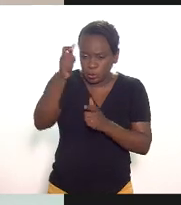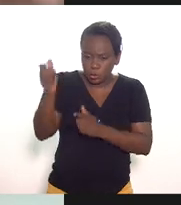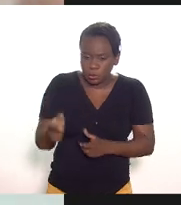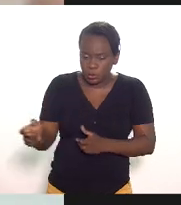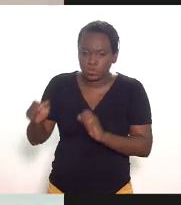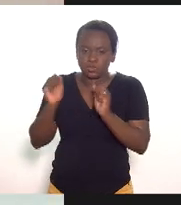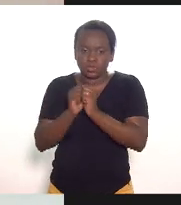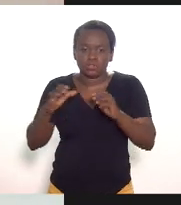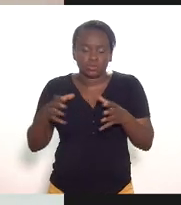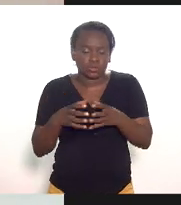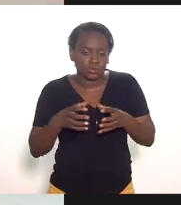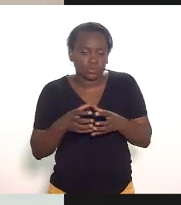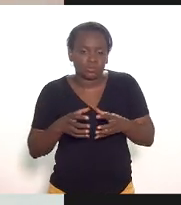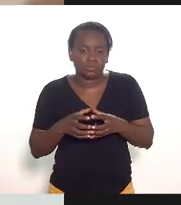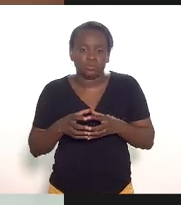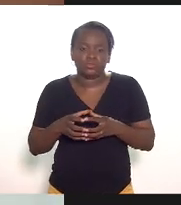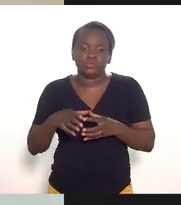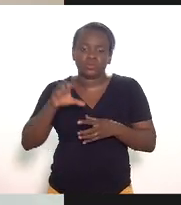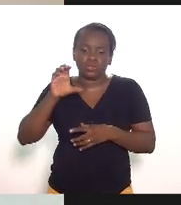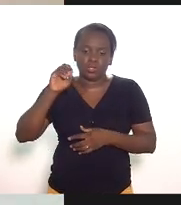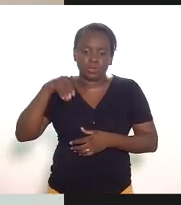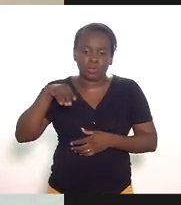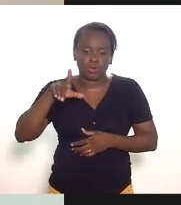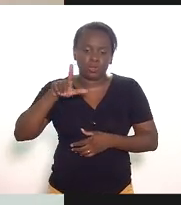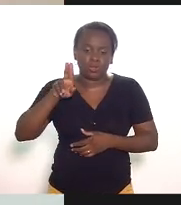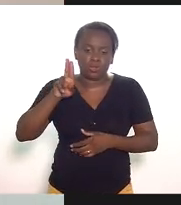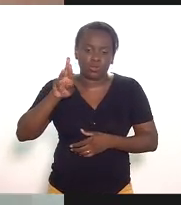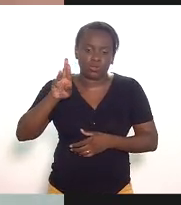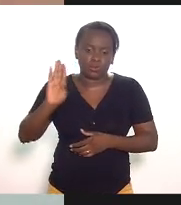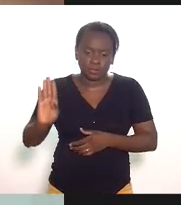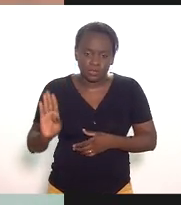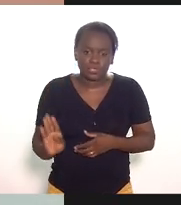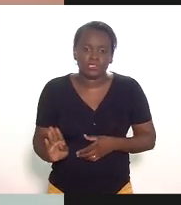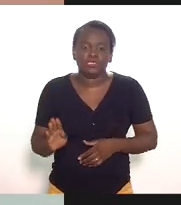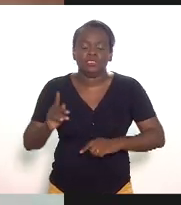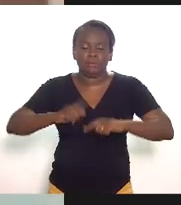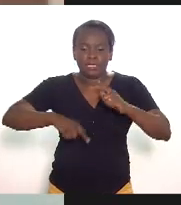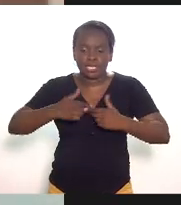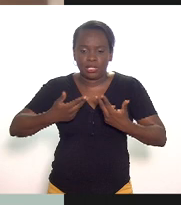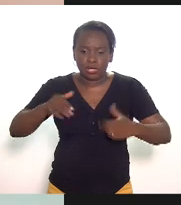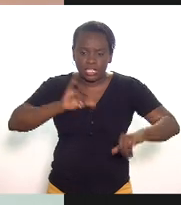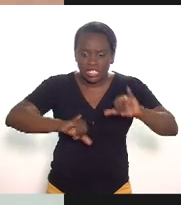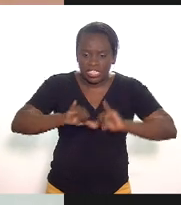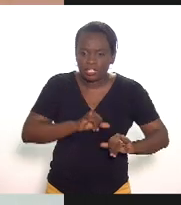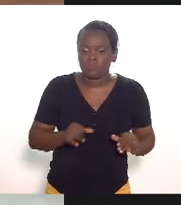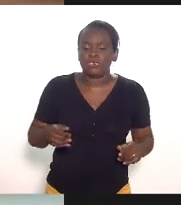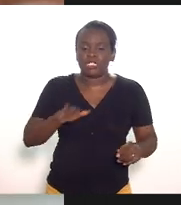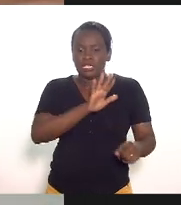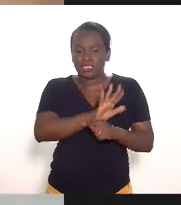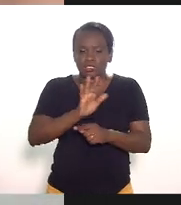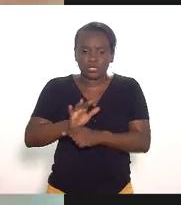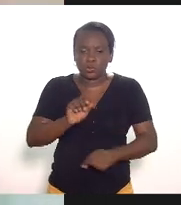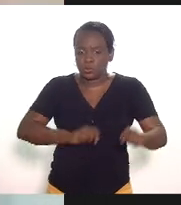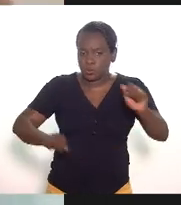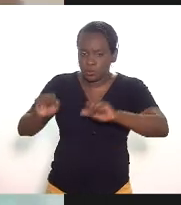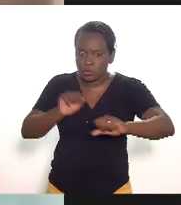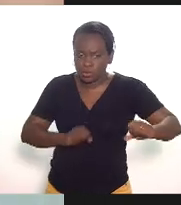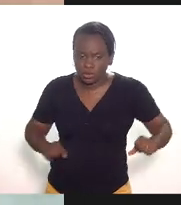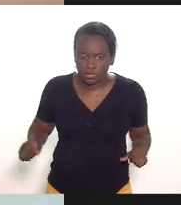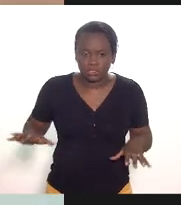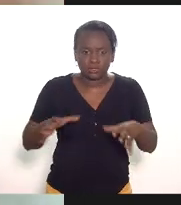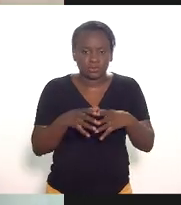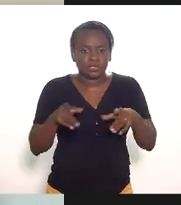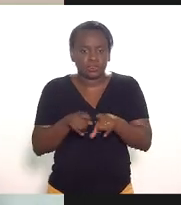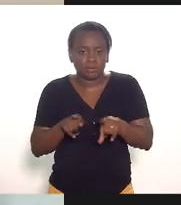com a equipe da Conlurb, um produto necessário para fazer a higienização, a sanitização. A minha equipe